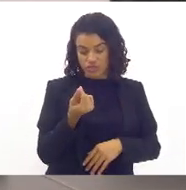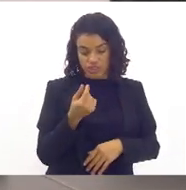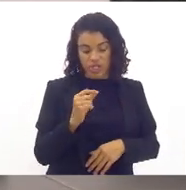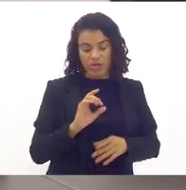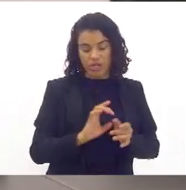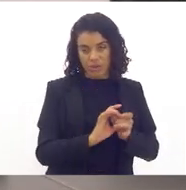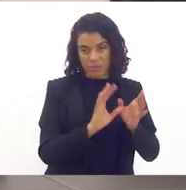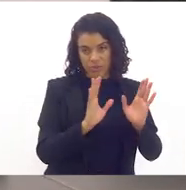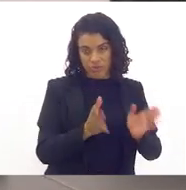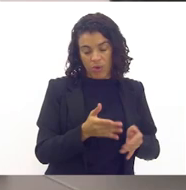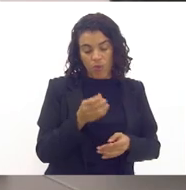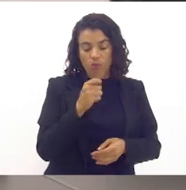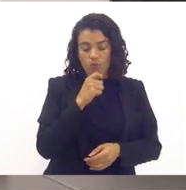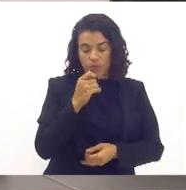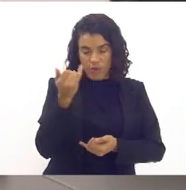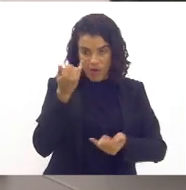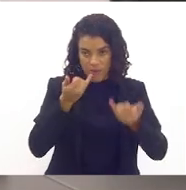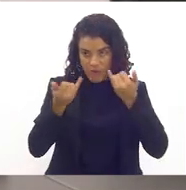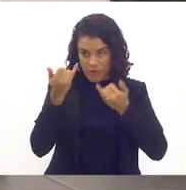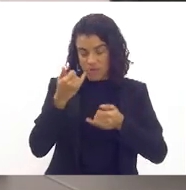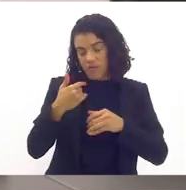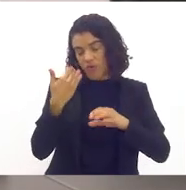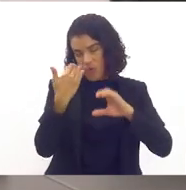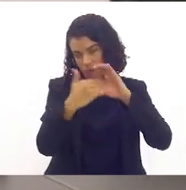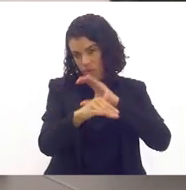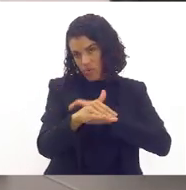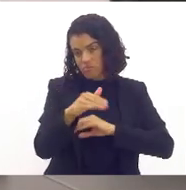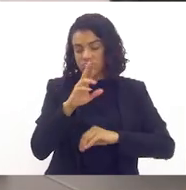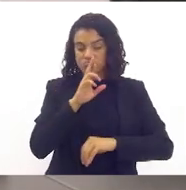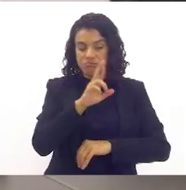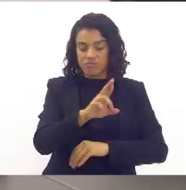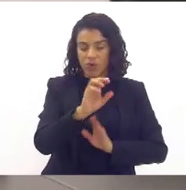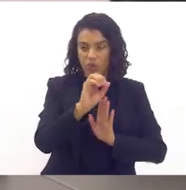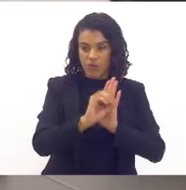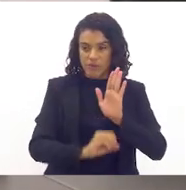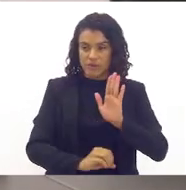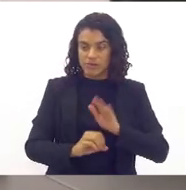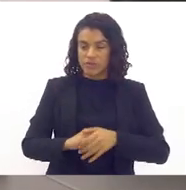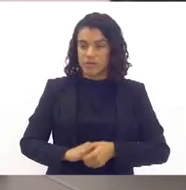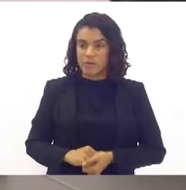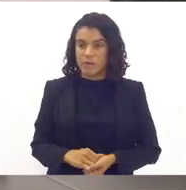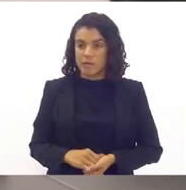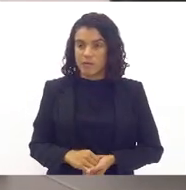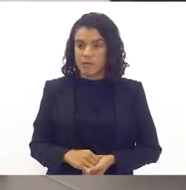também é uma informação que eu não tenho aqui. Você vai encaminhar. A gente vai encaminhar por ofício para os senhores.